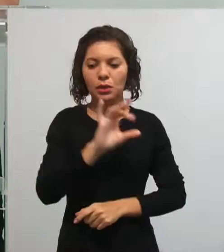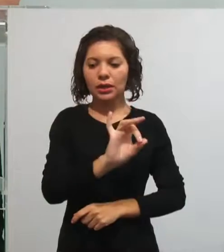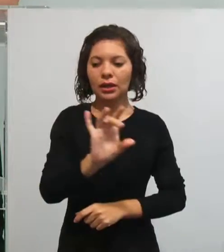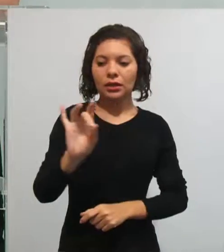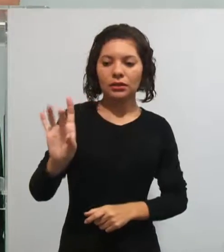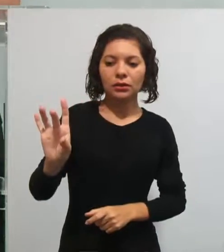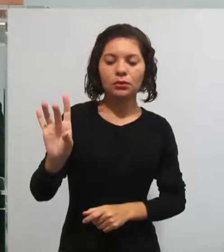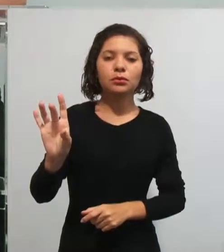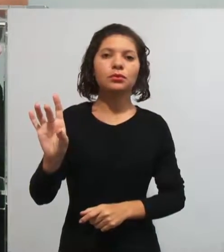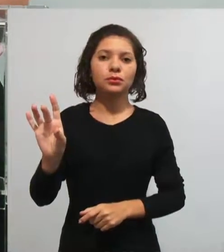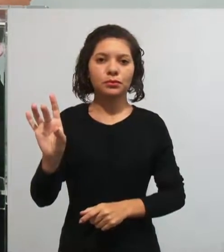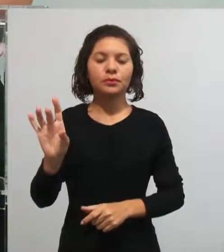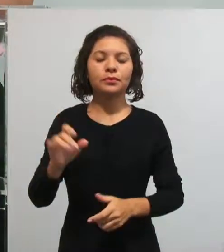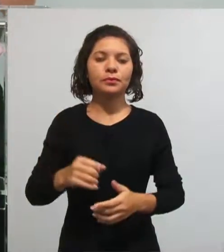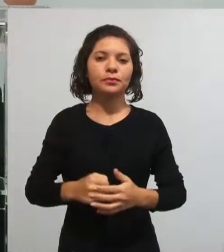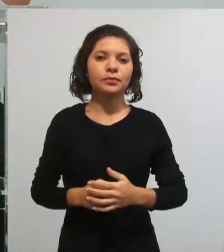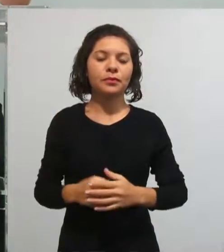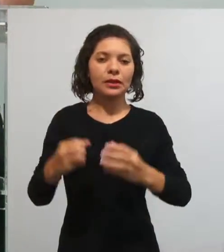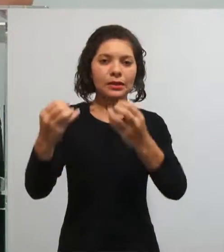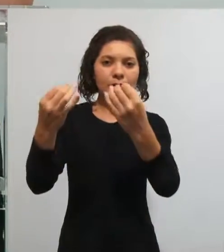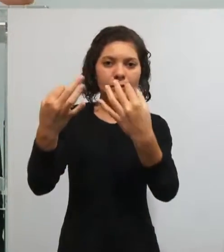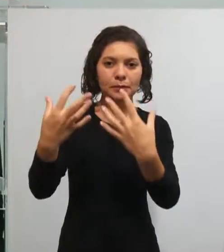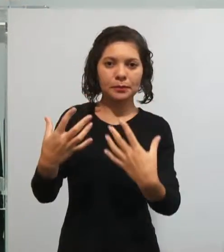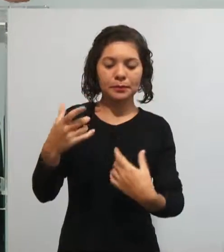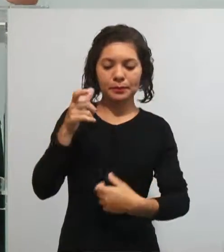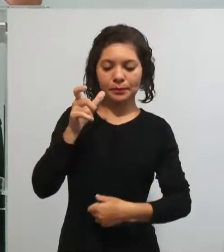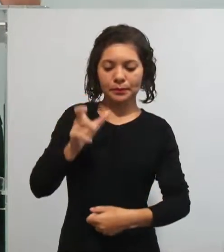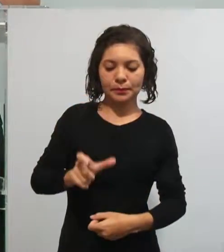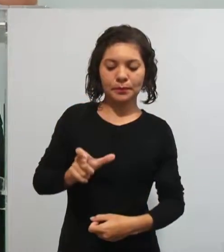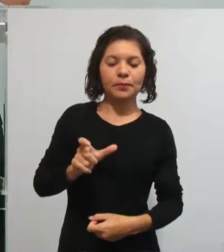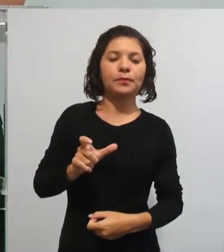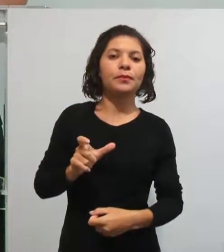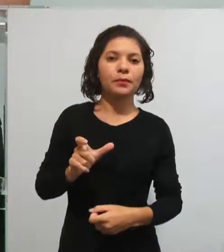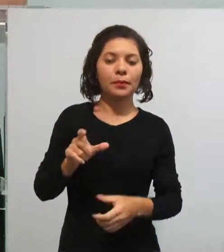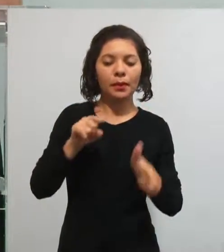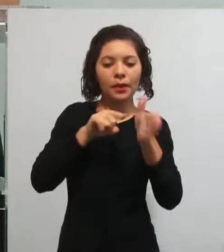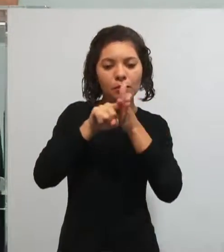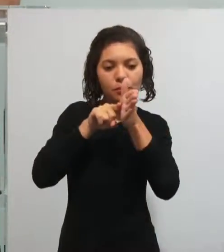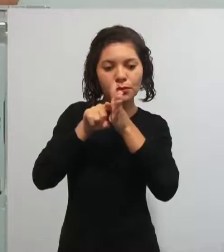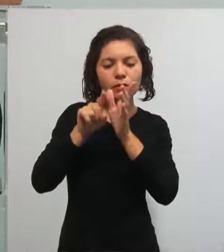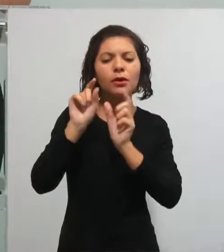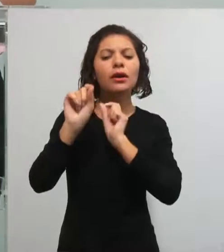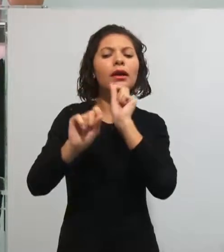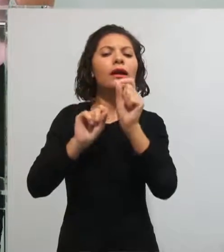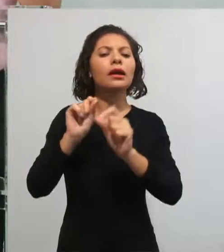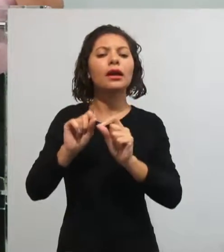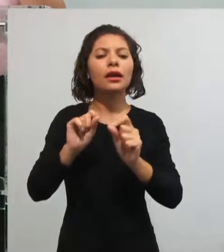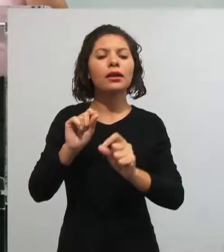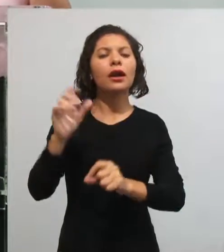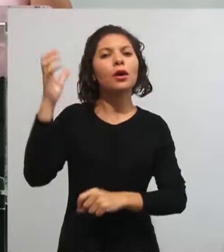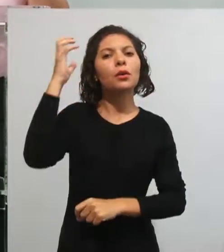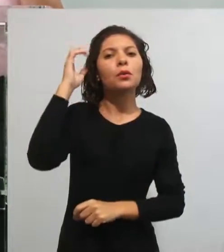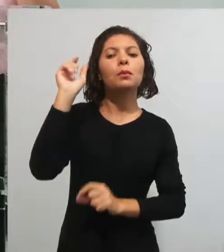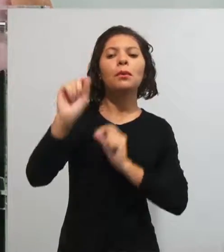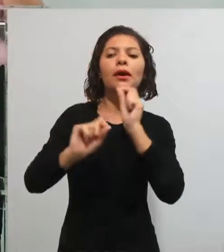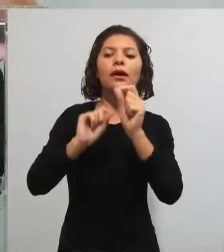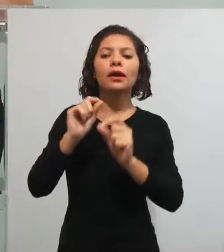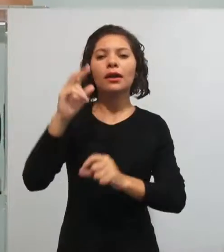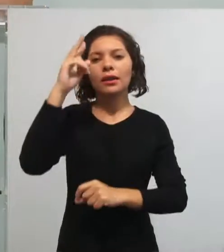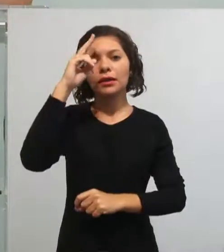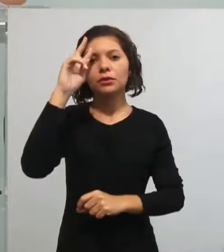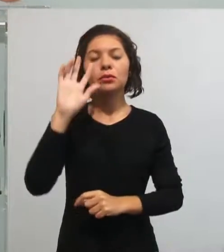ser ouvido pelo investigador para desvendar, né, quem é o culpado, o que aconteceu na história do